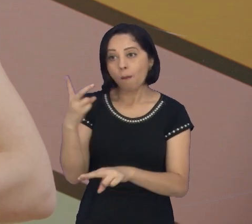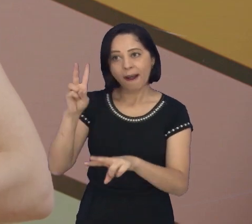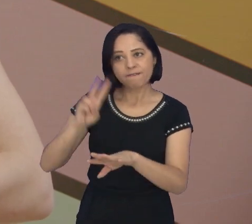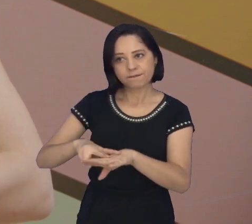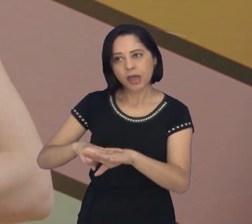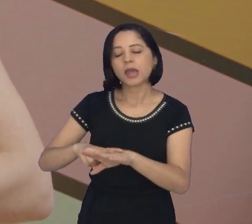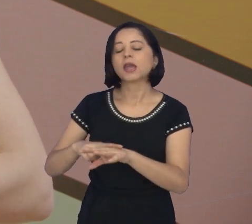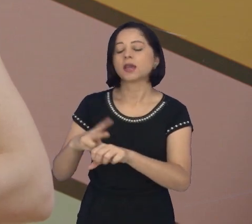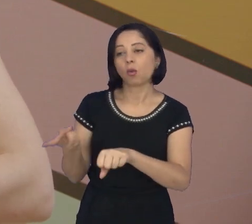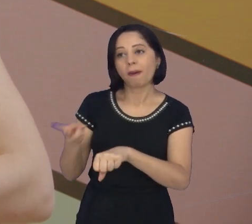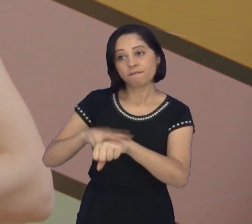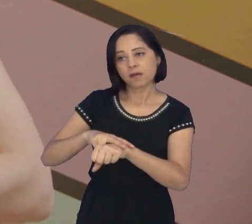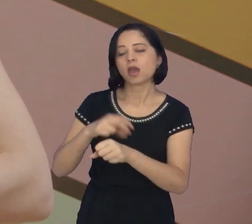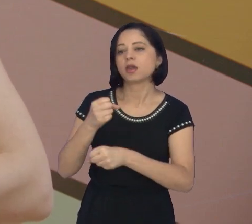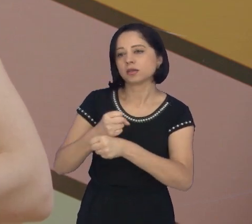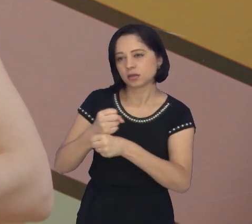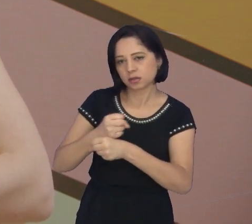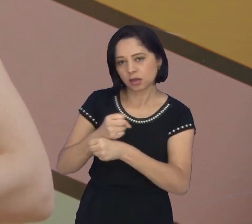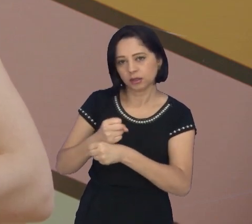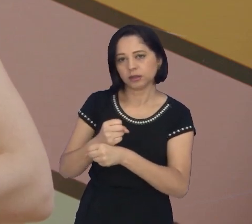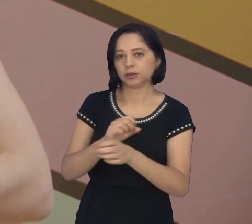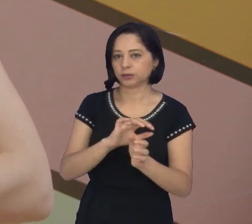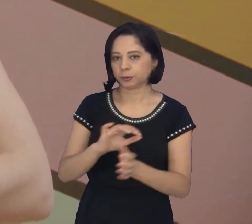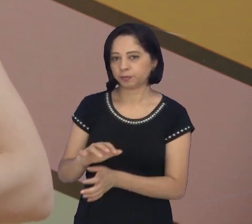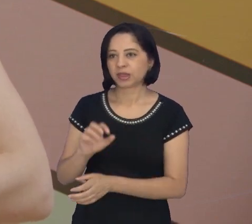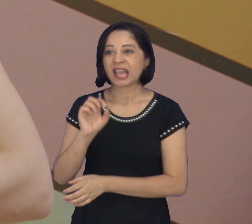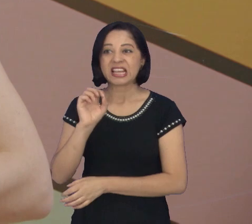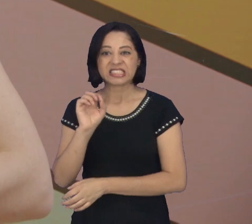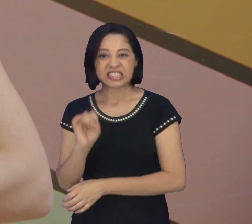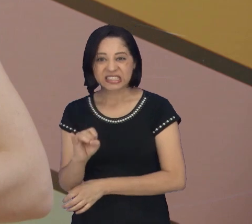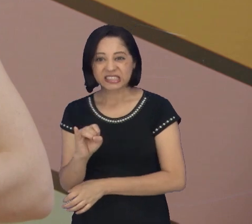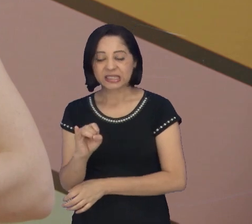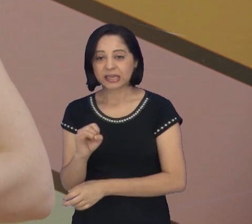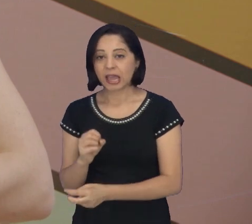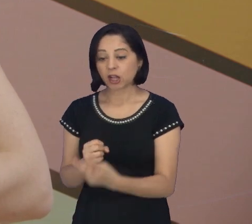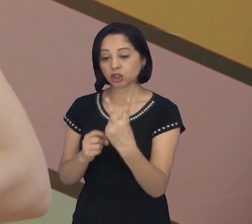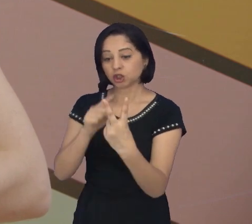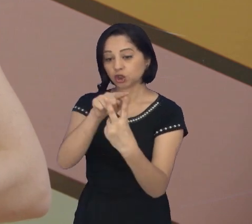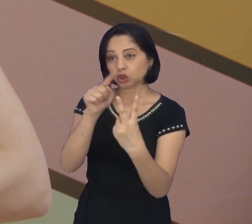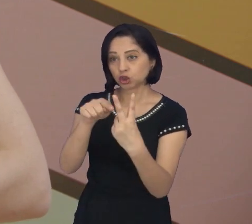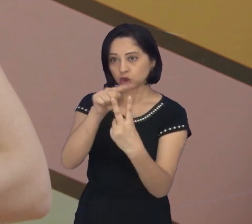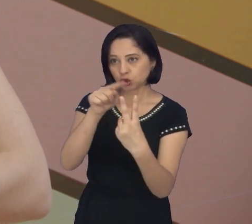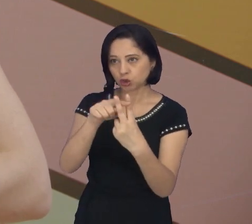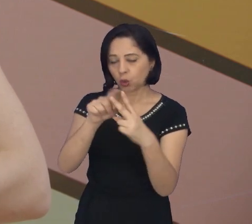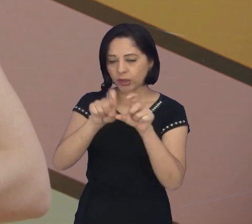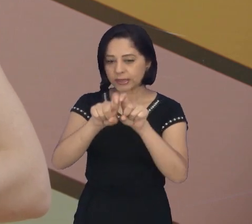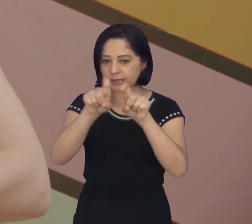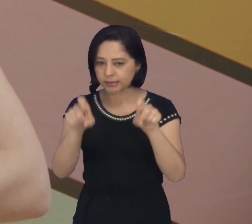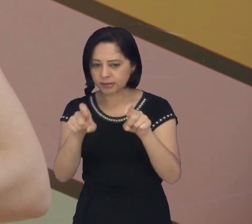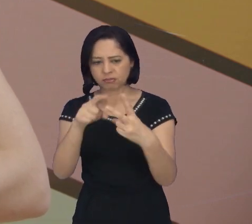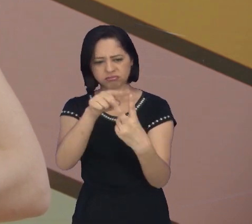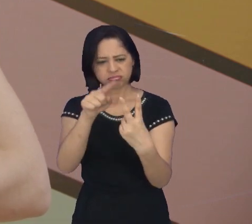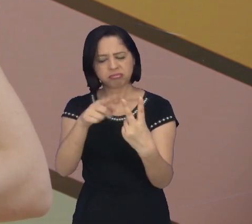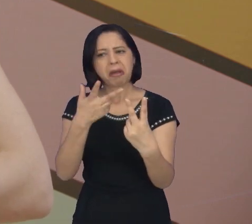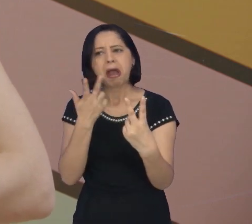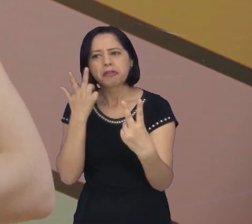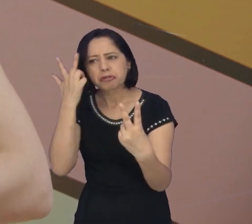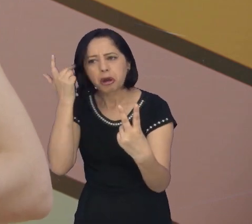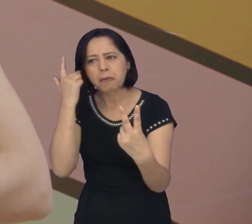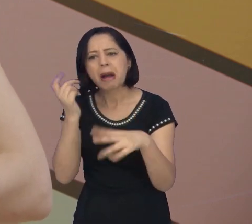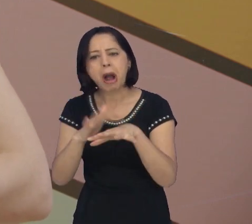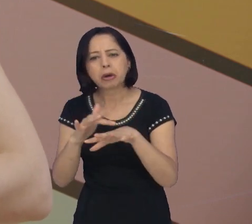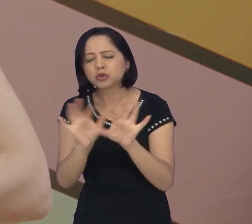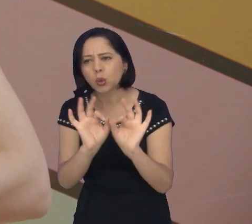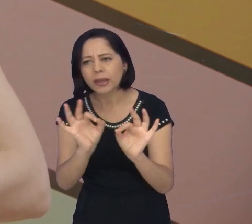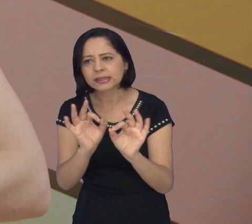anos, e a partir do momento que ela tem 2 Papa Nicolau normais, por 2 anos consecutivos, ela pode fazer essa coleta